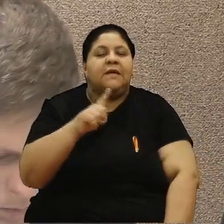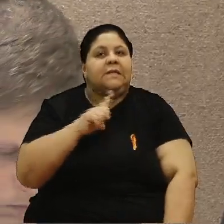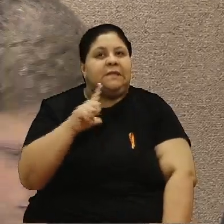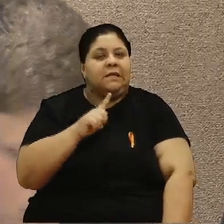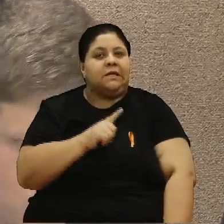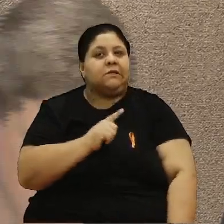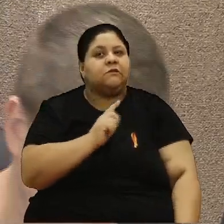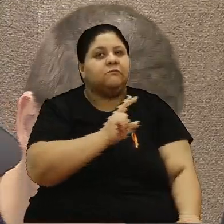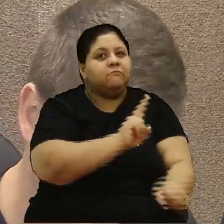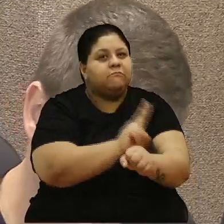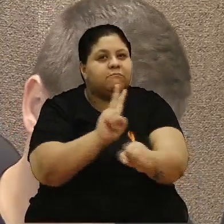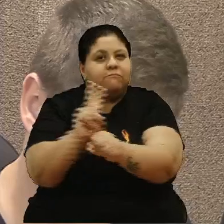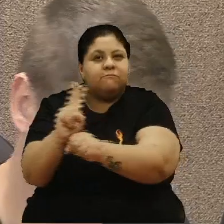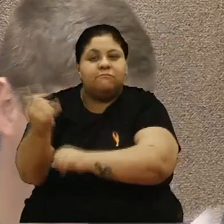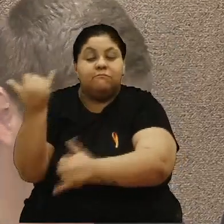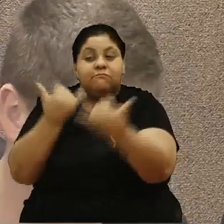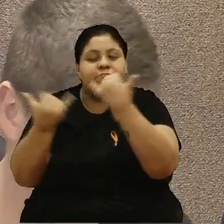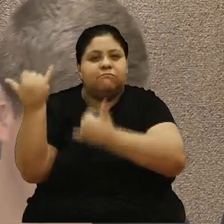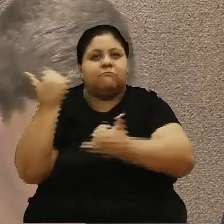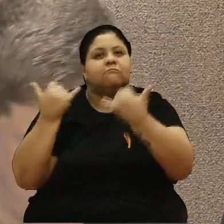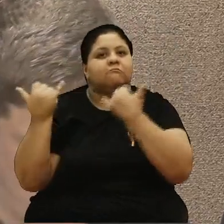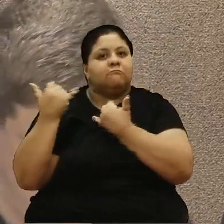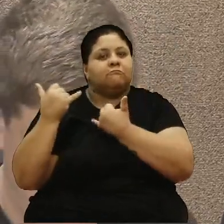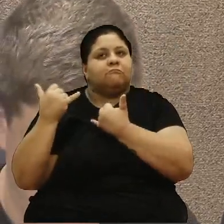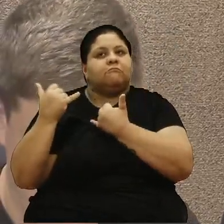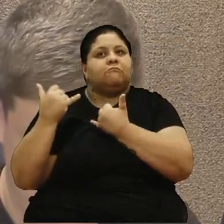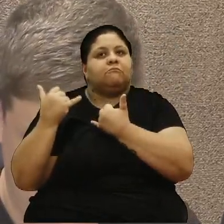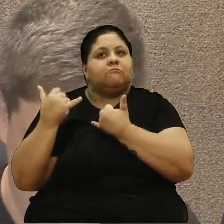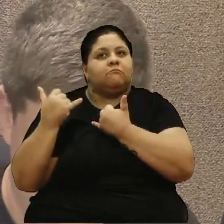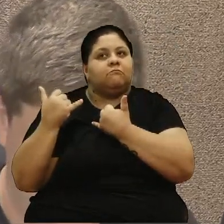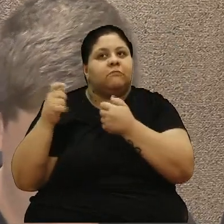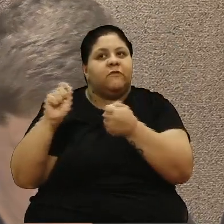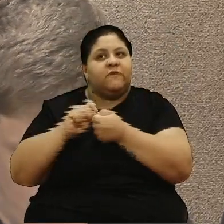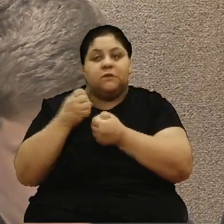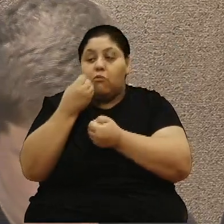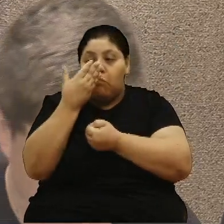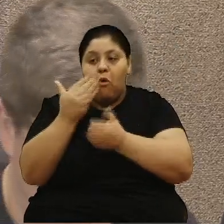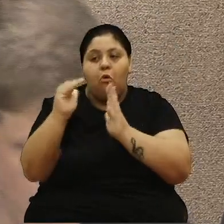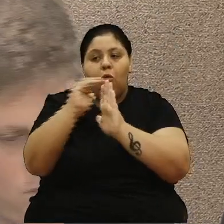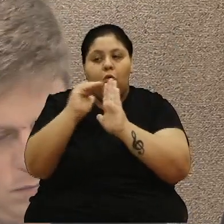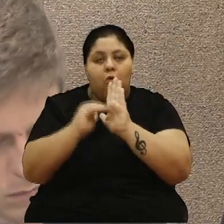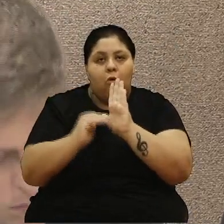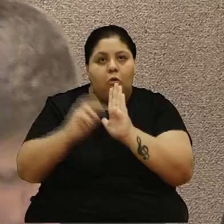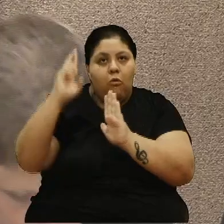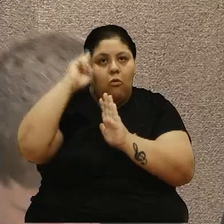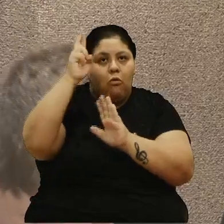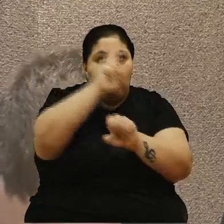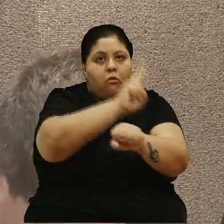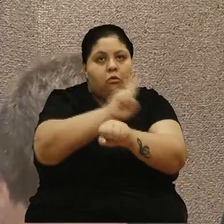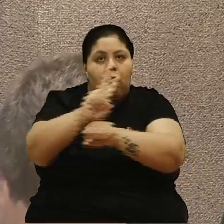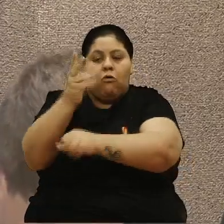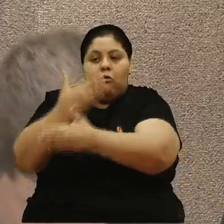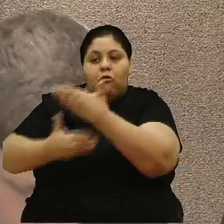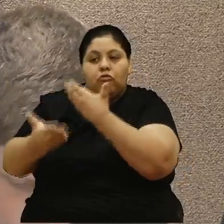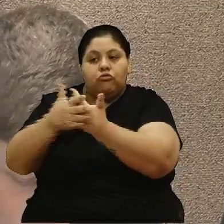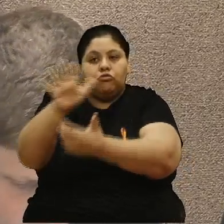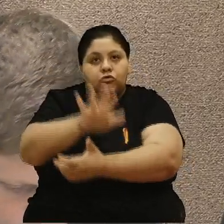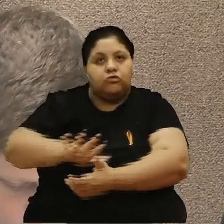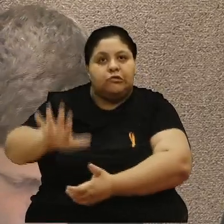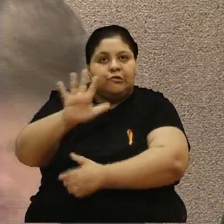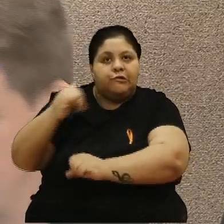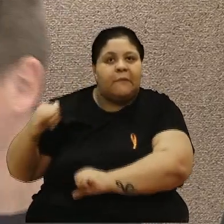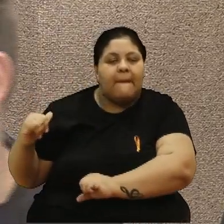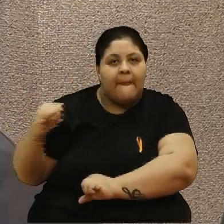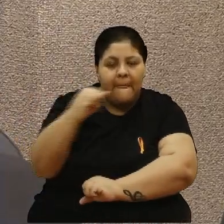todas essas informações para produzirmos um bom plano diretor de proteção de toda aquela área do aeroporto,